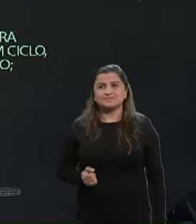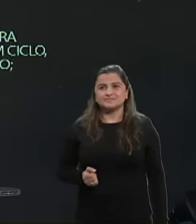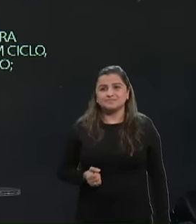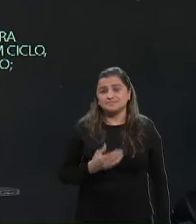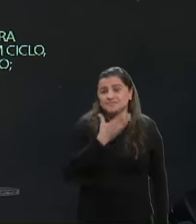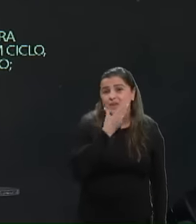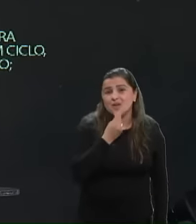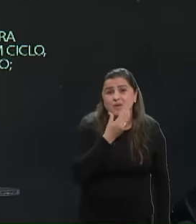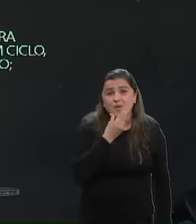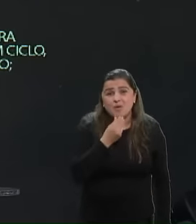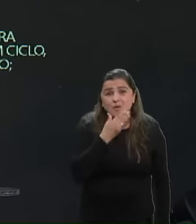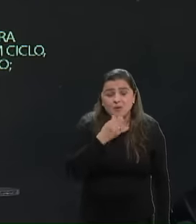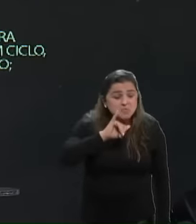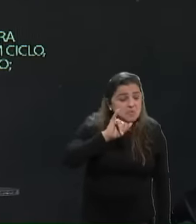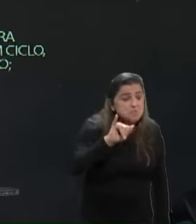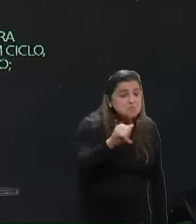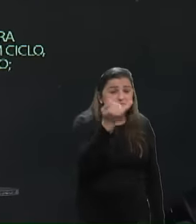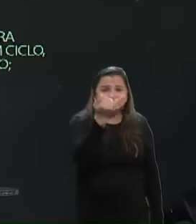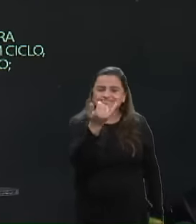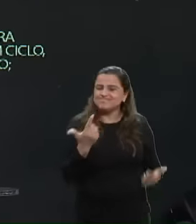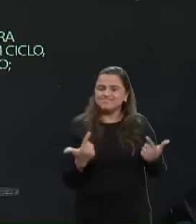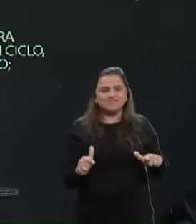um homem que nunca teve oportunidades.